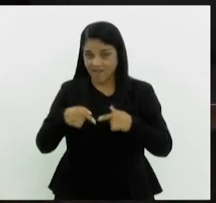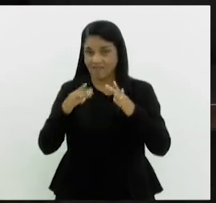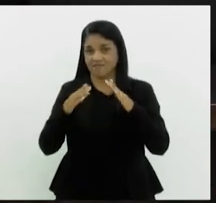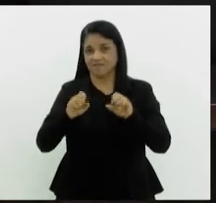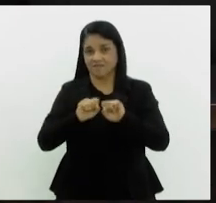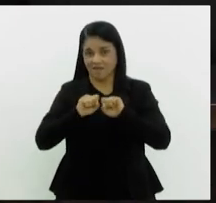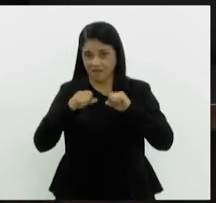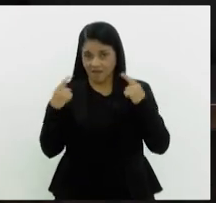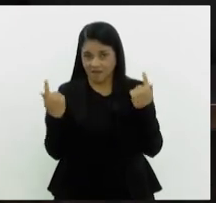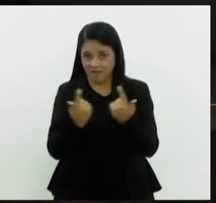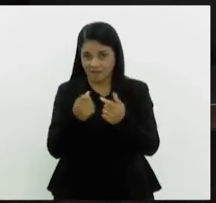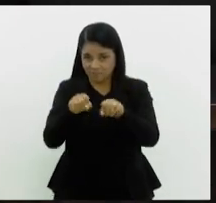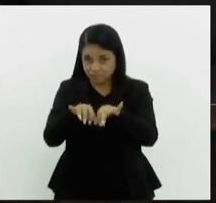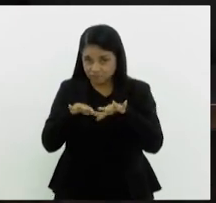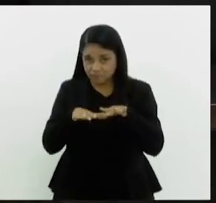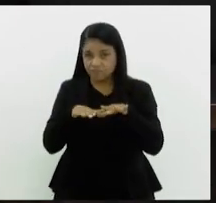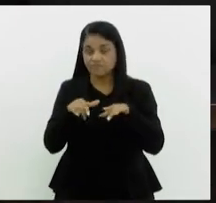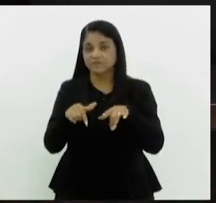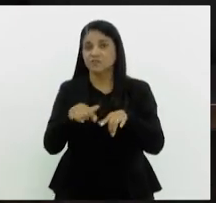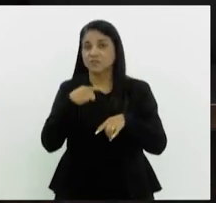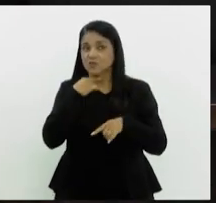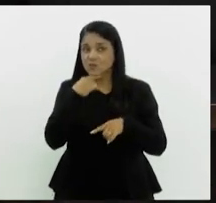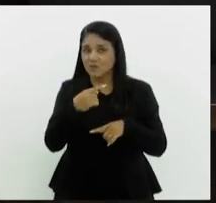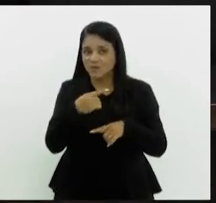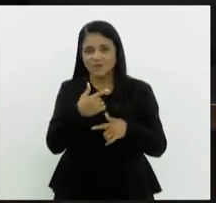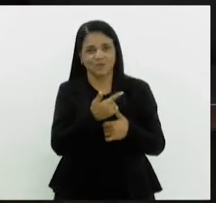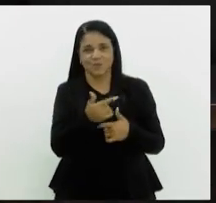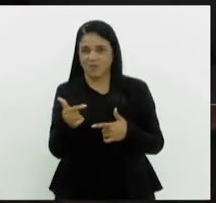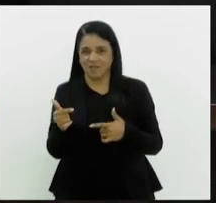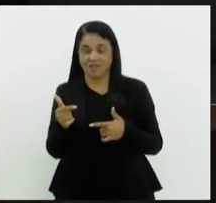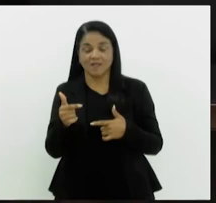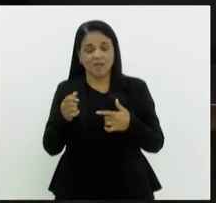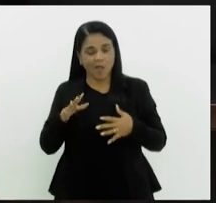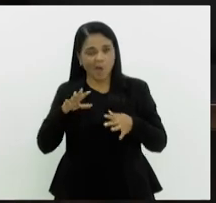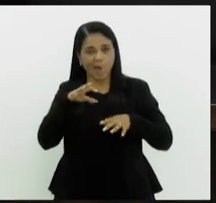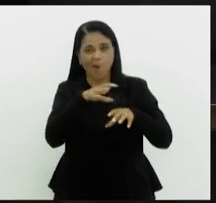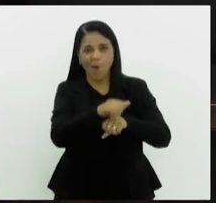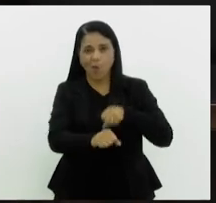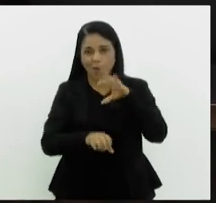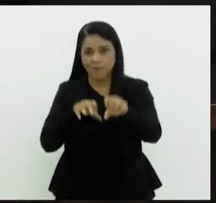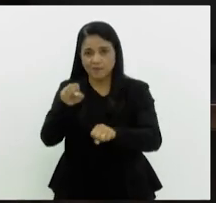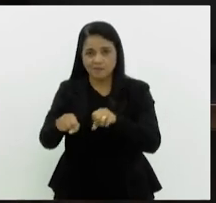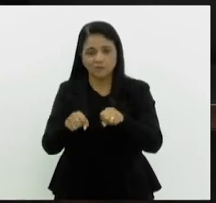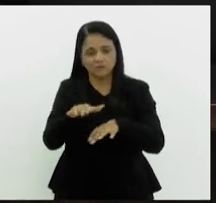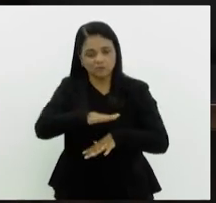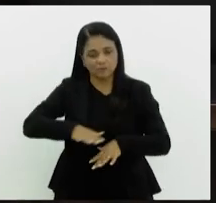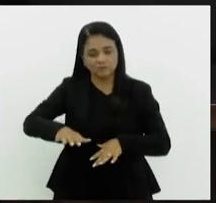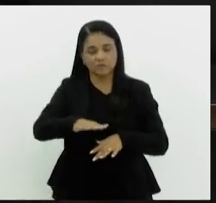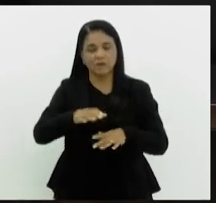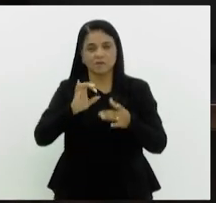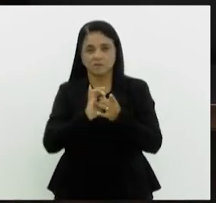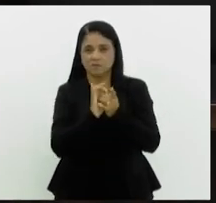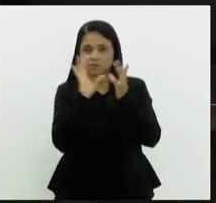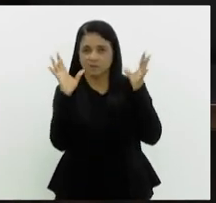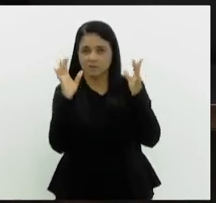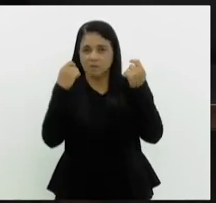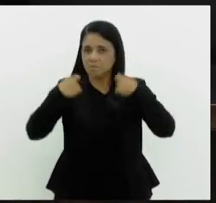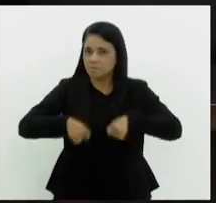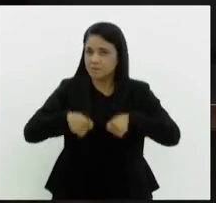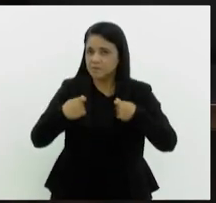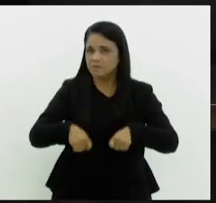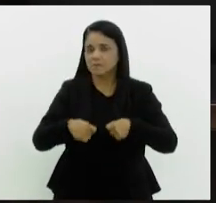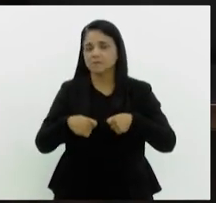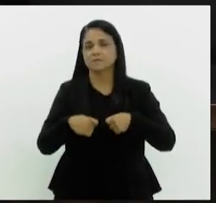casa é, sem dúvida nenhuma, uma ocupação de espaço necessária para a nossa democracia,